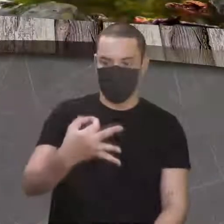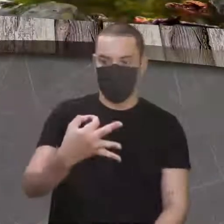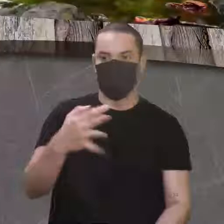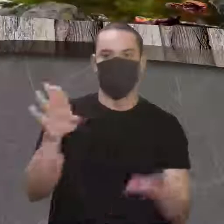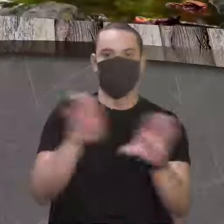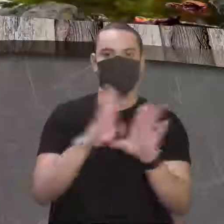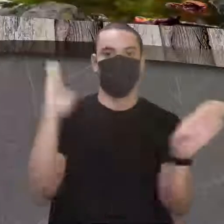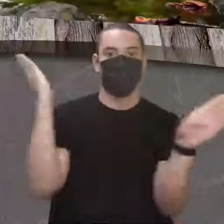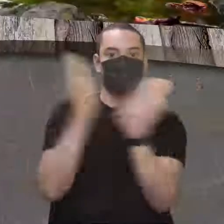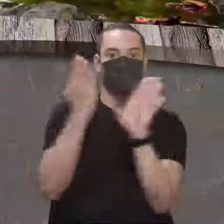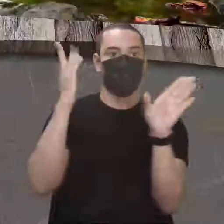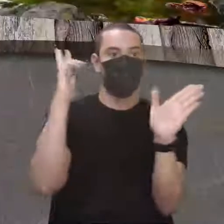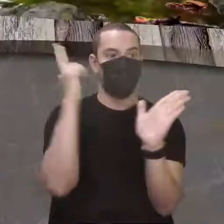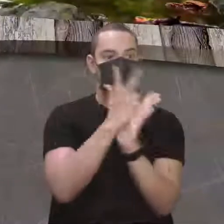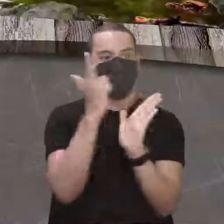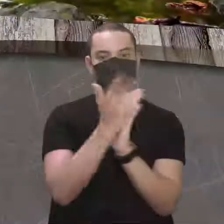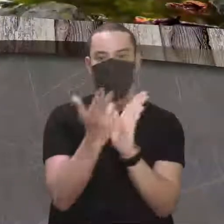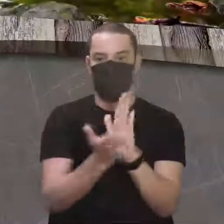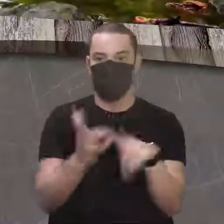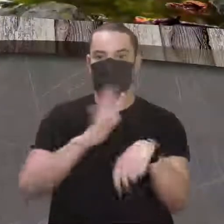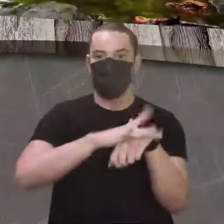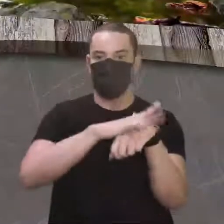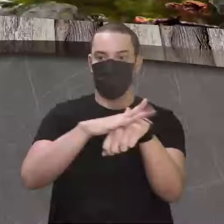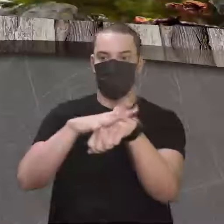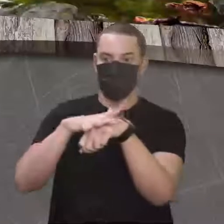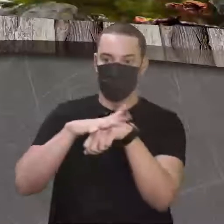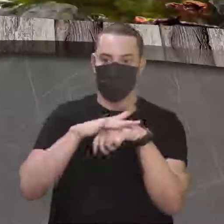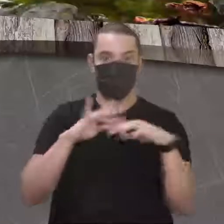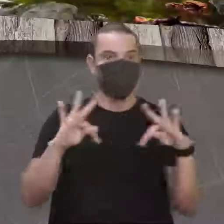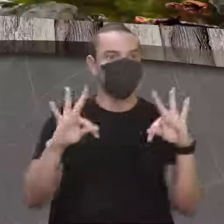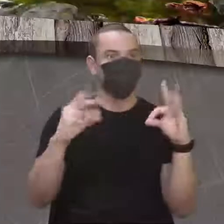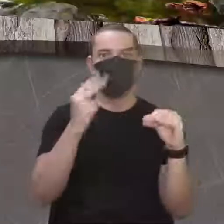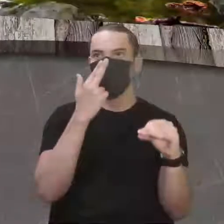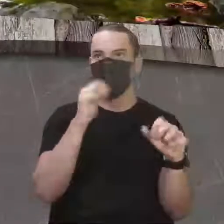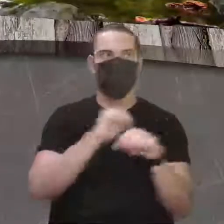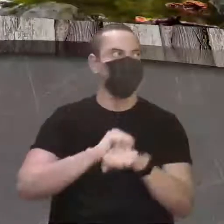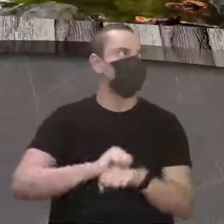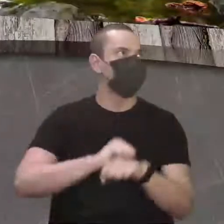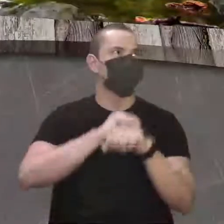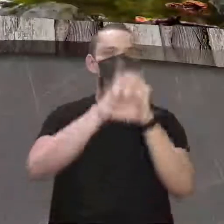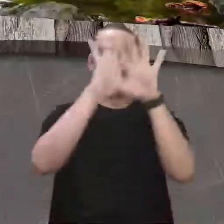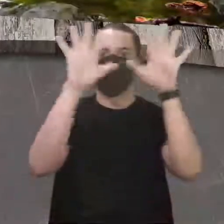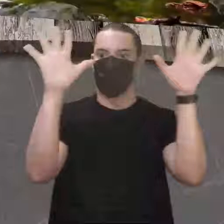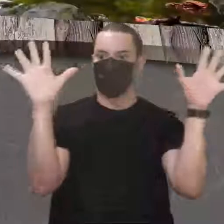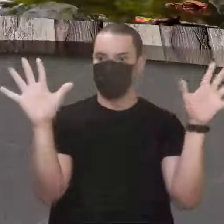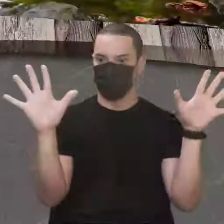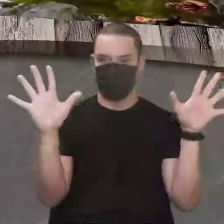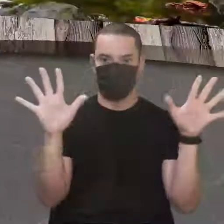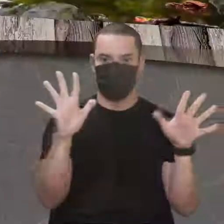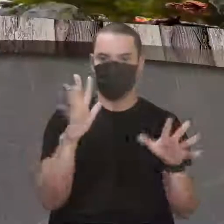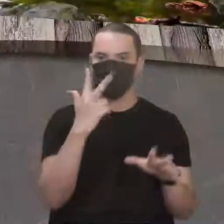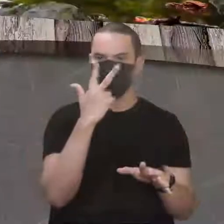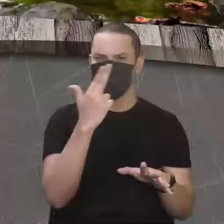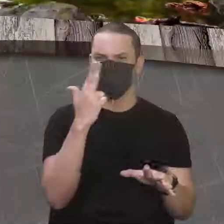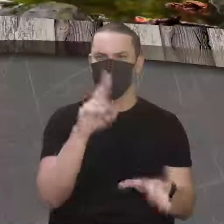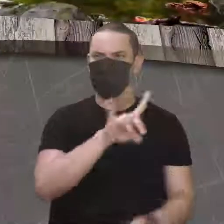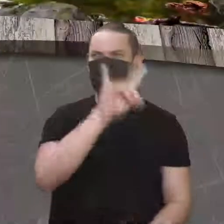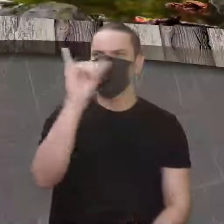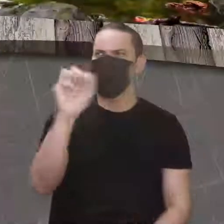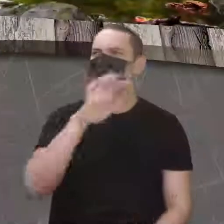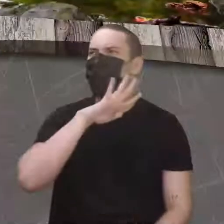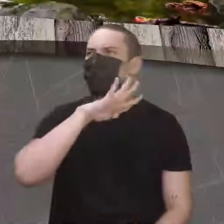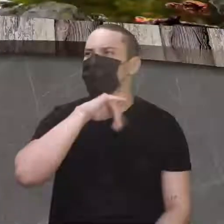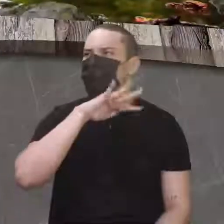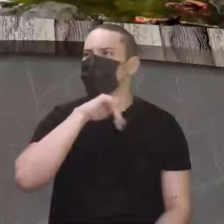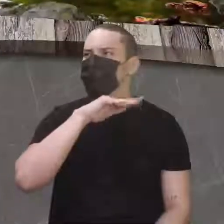a descoberta de várias doenças, tudo parece que clareou, sabe? Sabe aquele dia nublado, que de